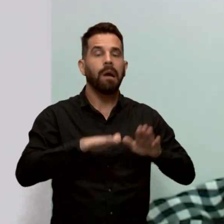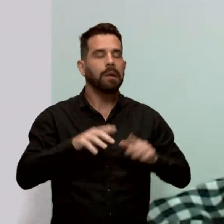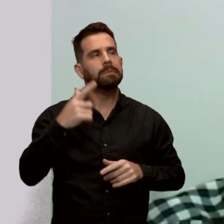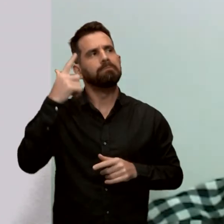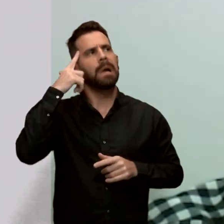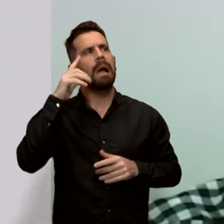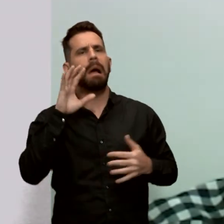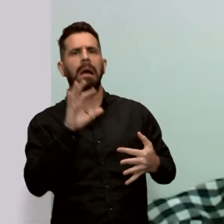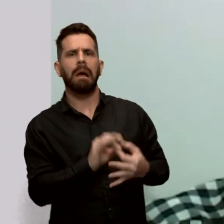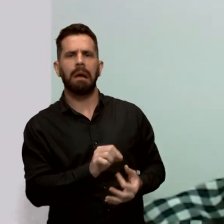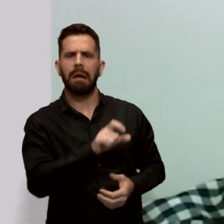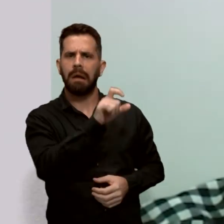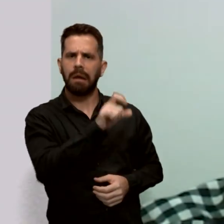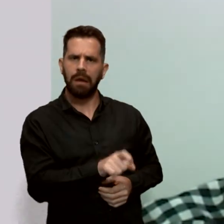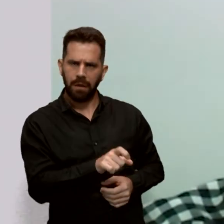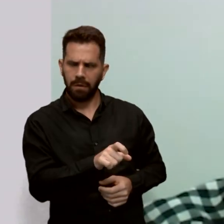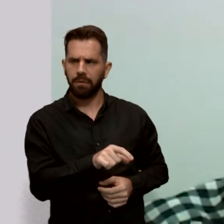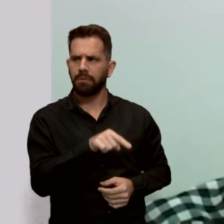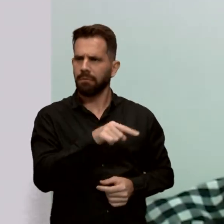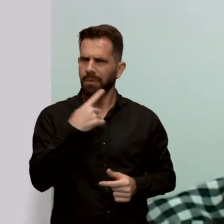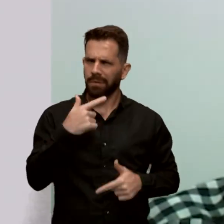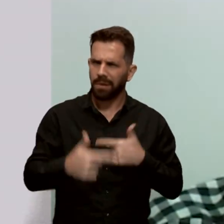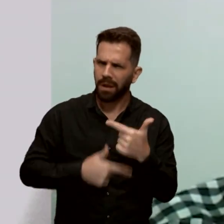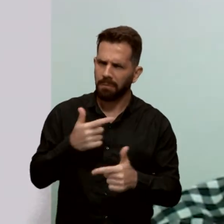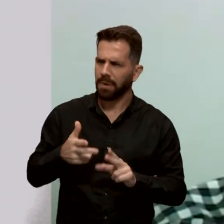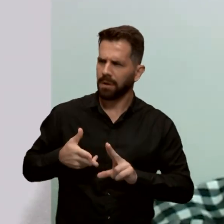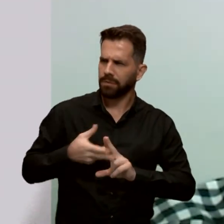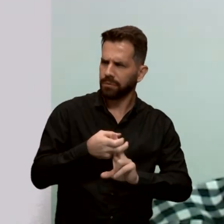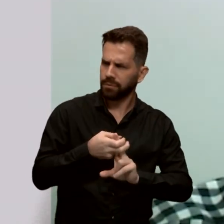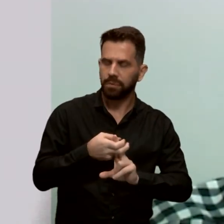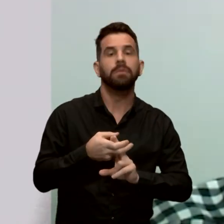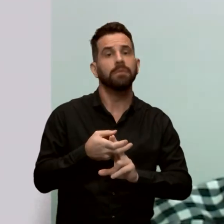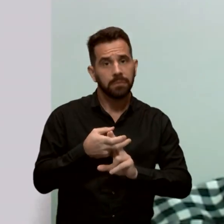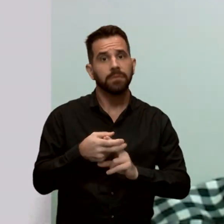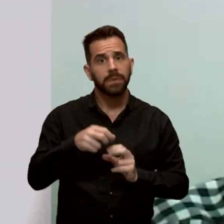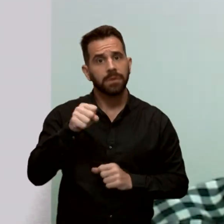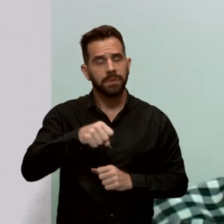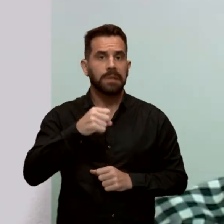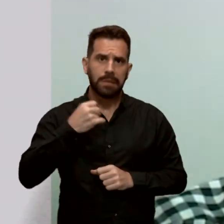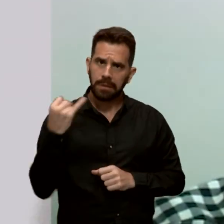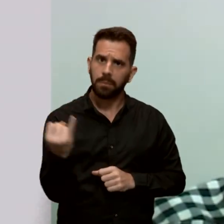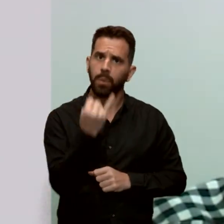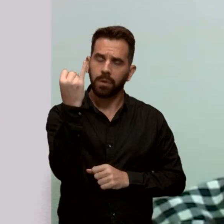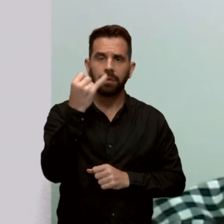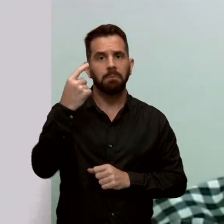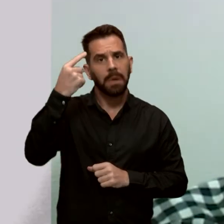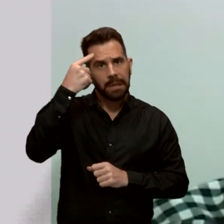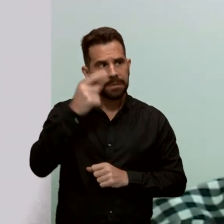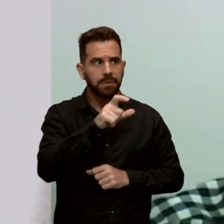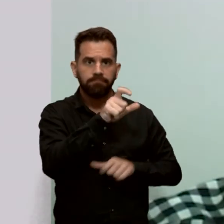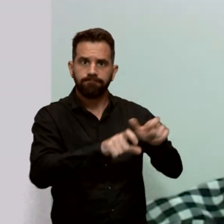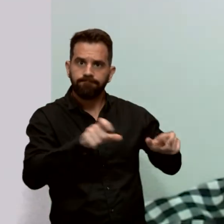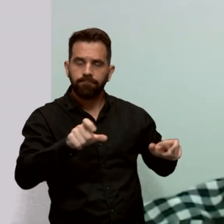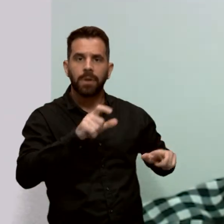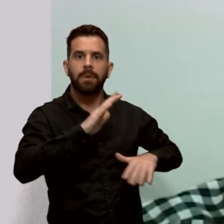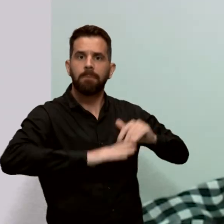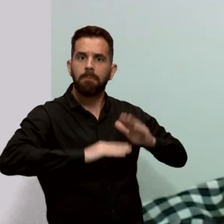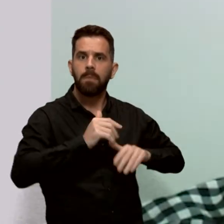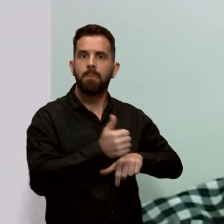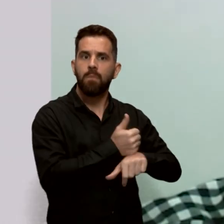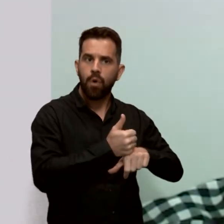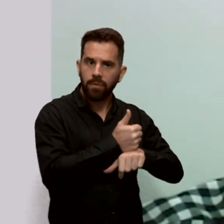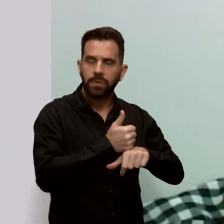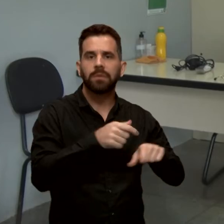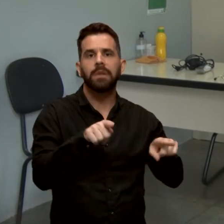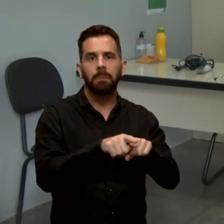veterinário fazendo esse serviço de saúde pública, que é tão importante, tanto pensando na profissão quanto na comunidade